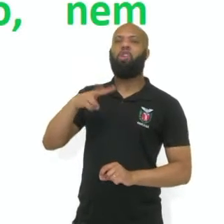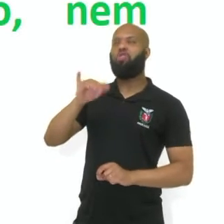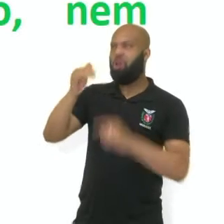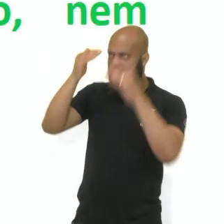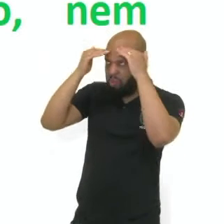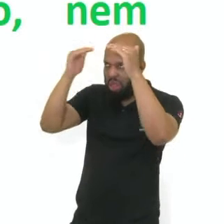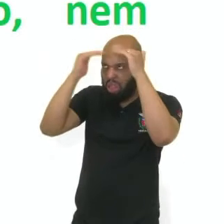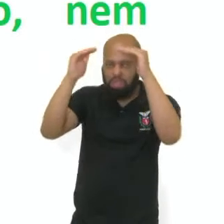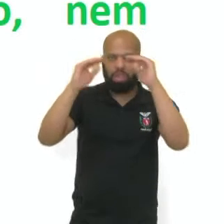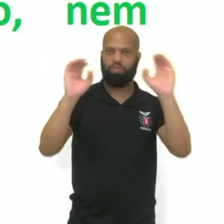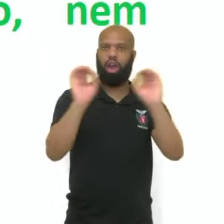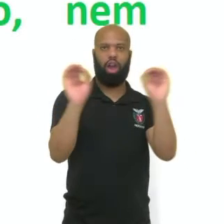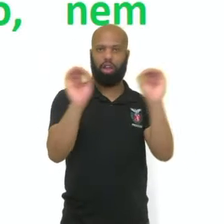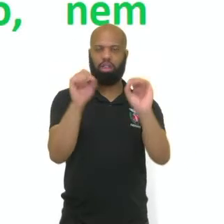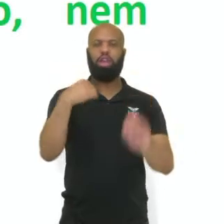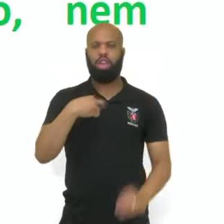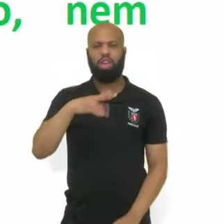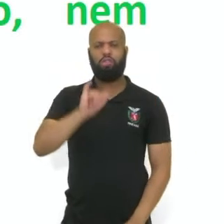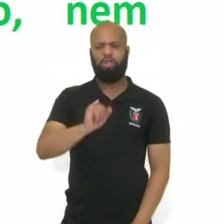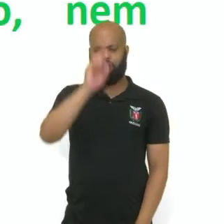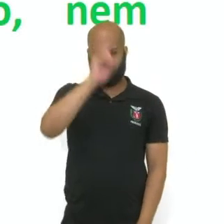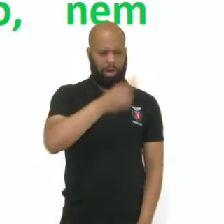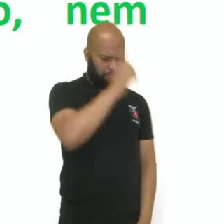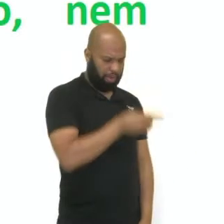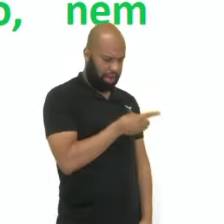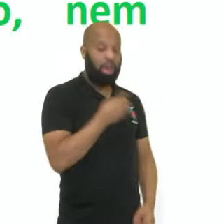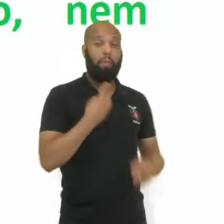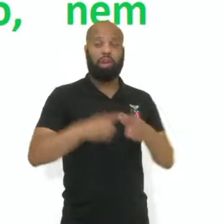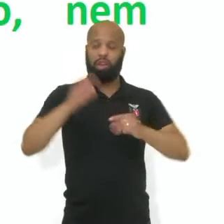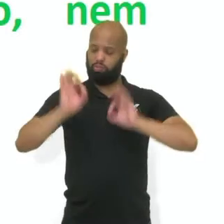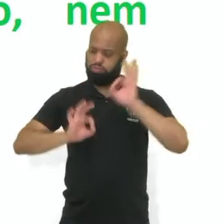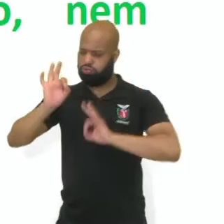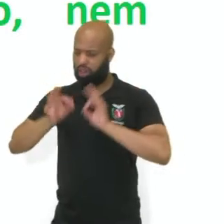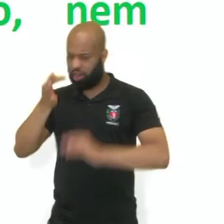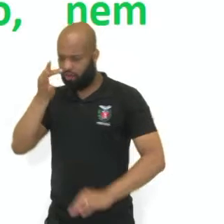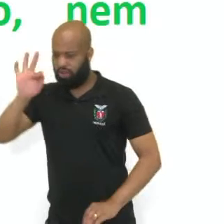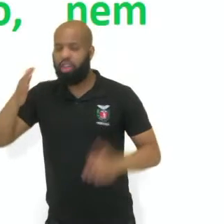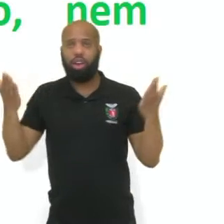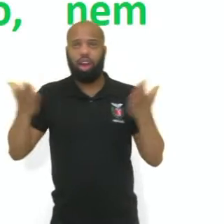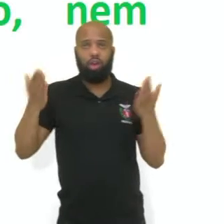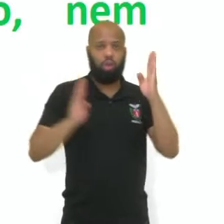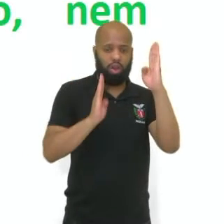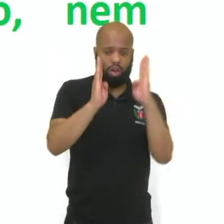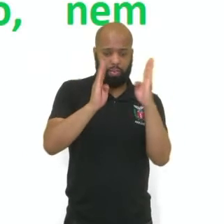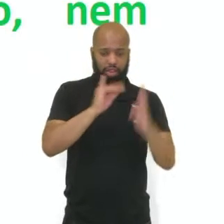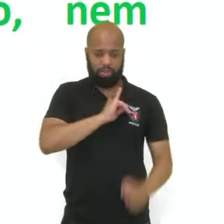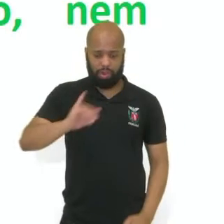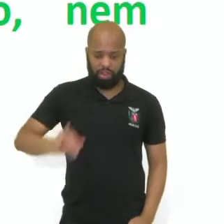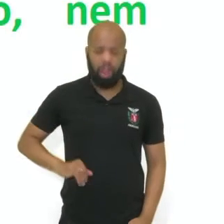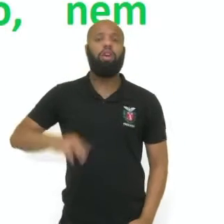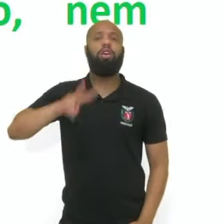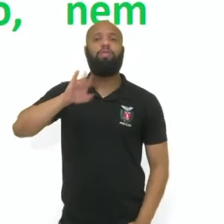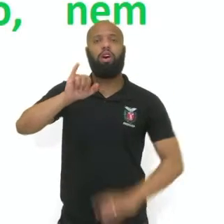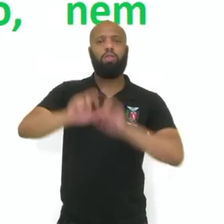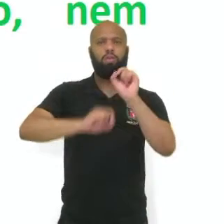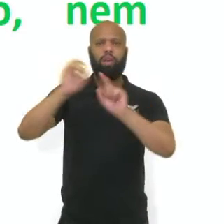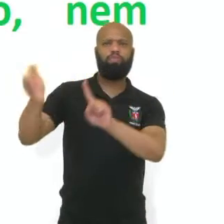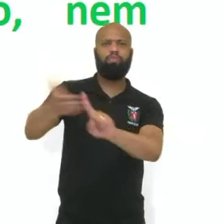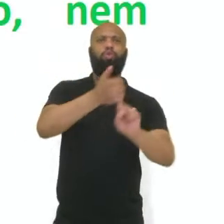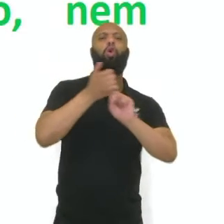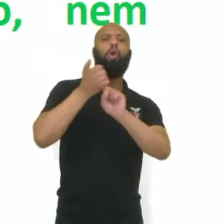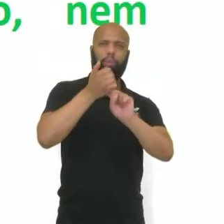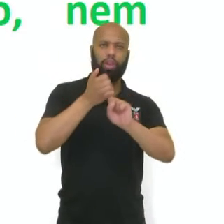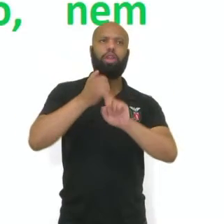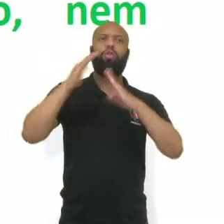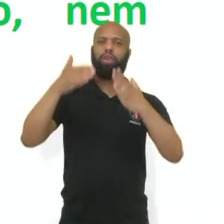para ninguém. Ele organizou a França no período consular e agora, no período imperial, ele vai exercer o seu domínio, né?